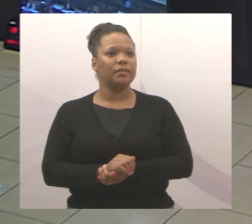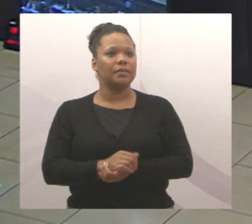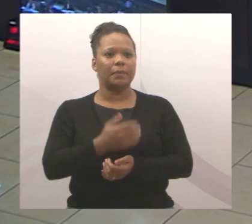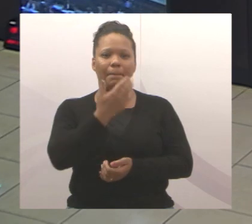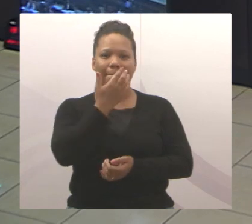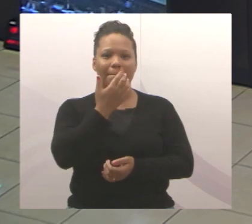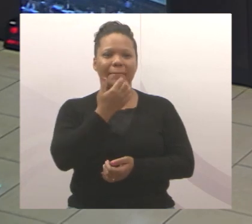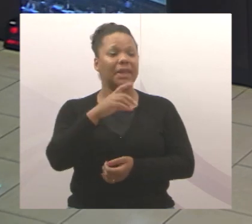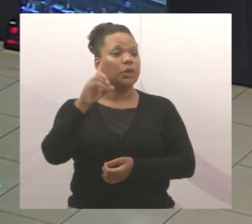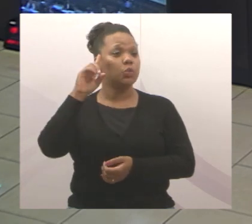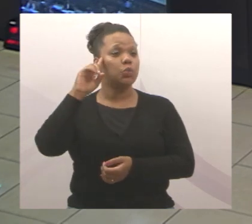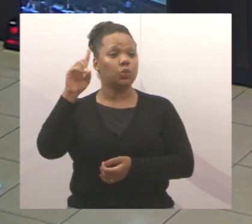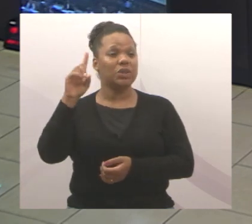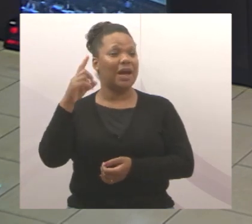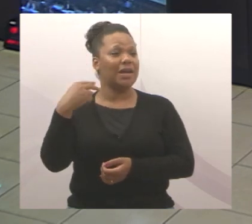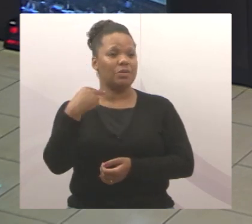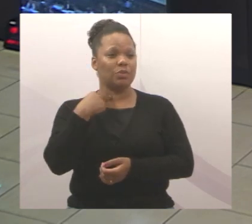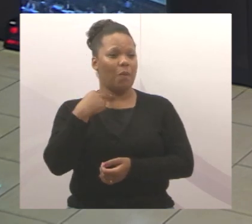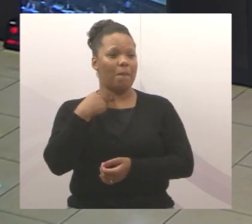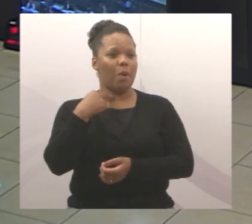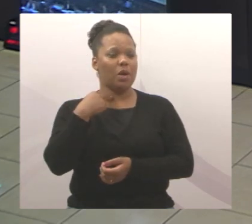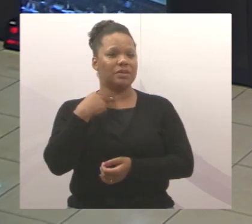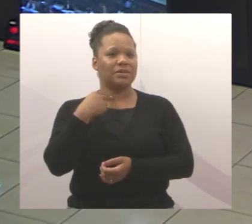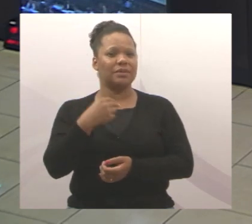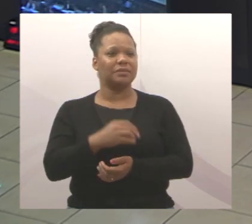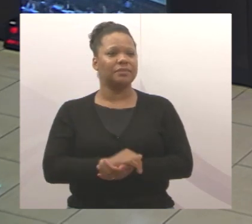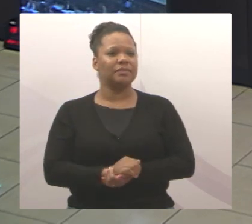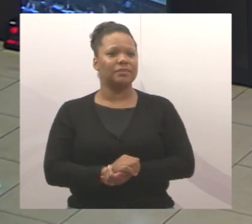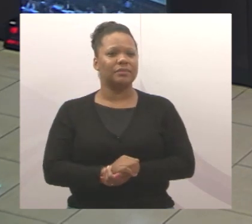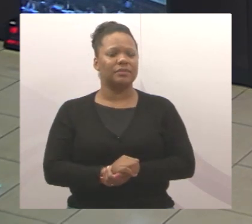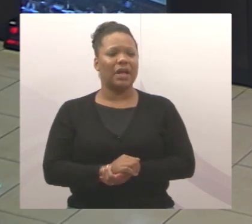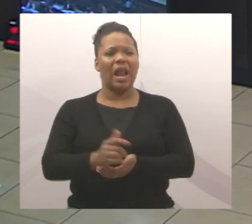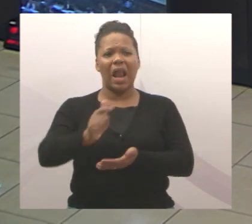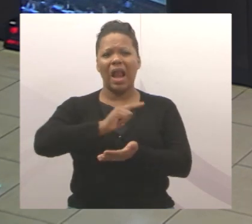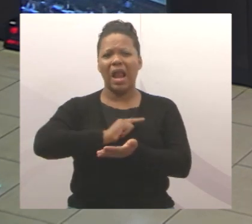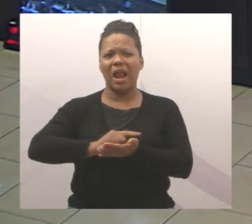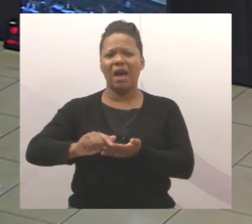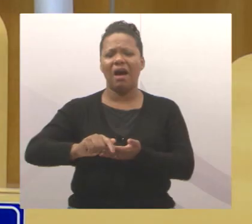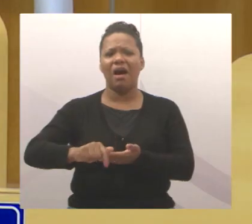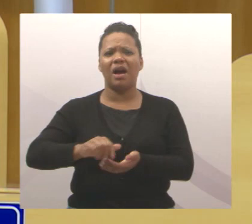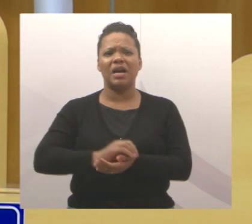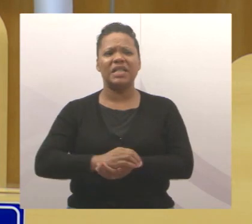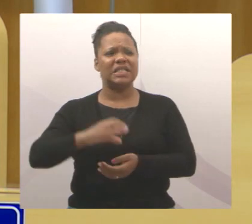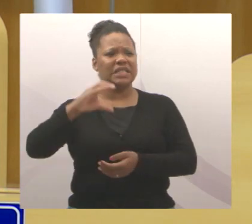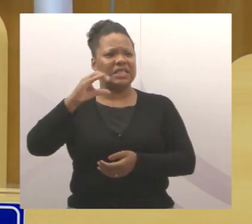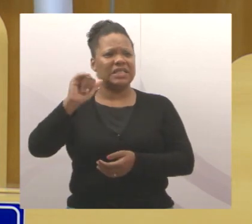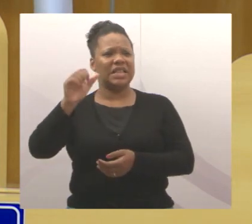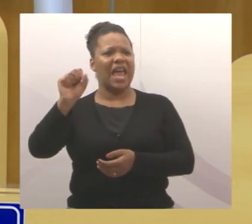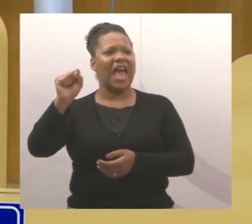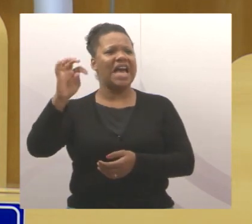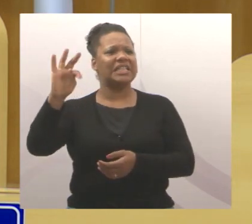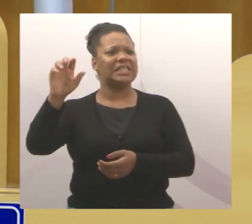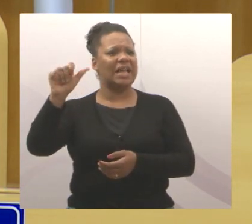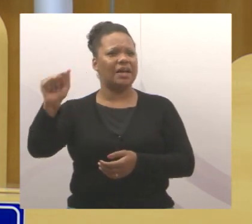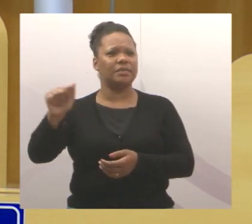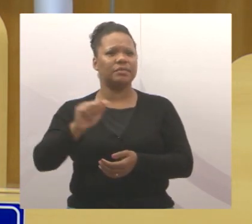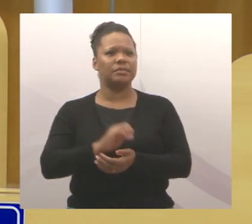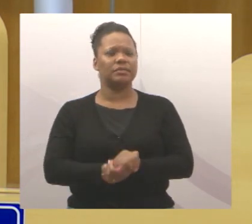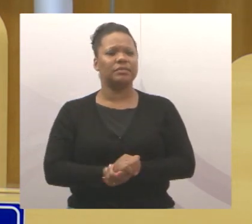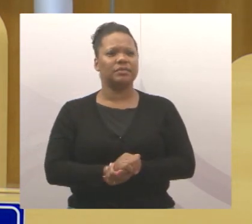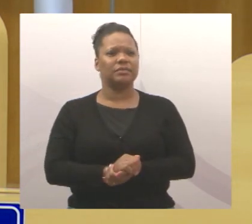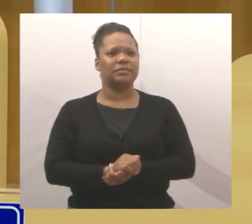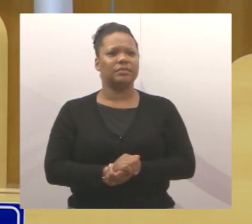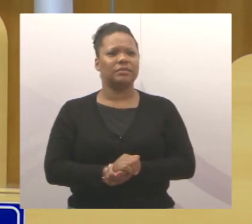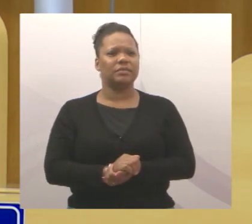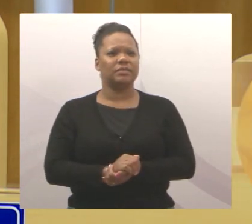em que eu não puder enfrentar uma promotora para limpar a vala do Siesta, no dia em que eu não